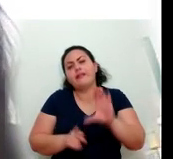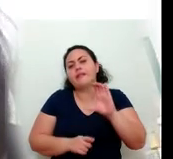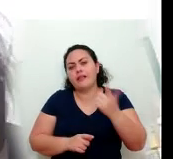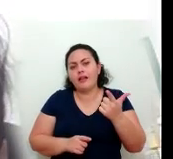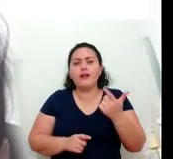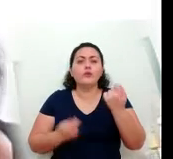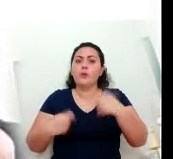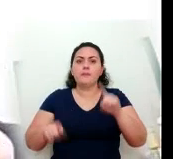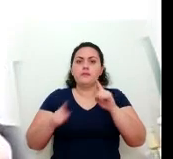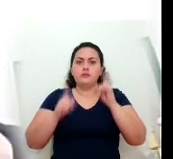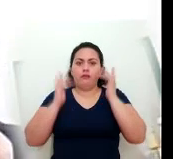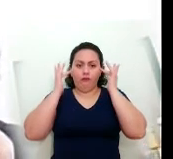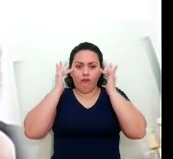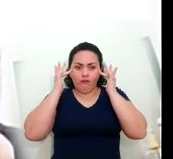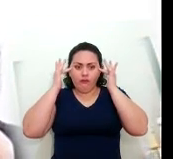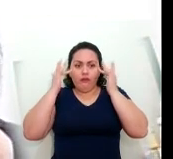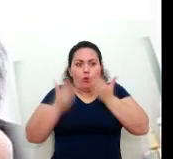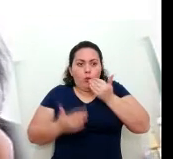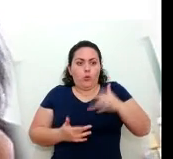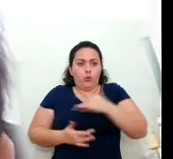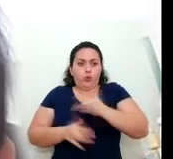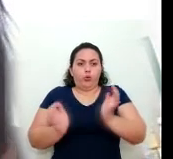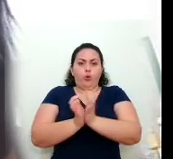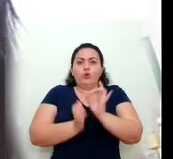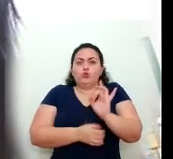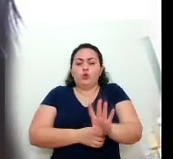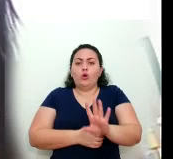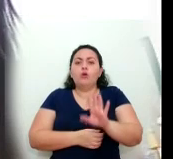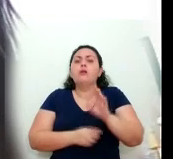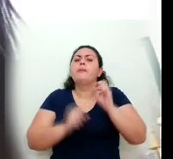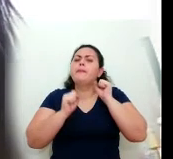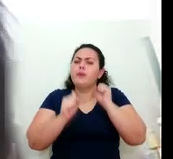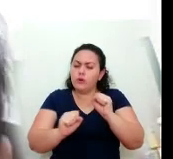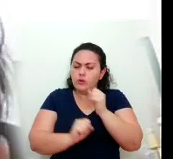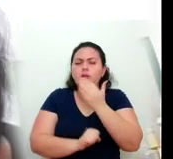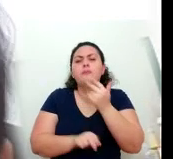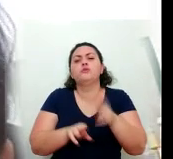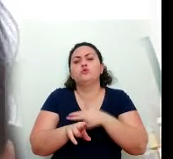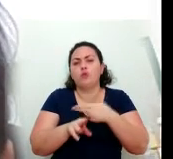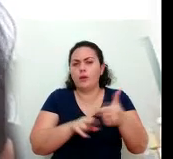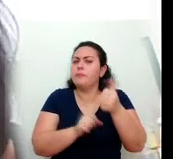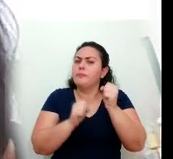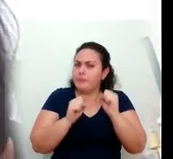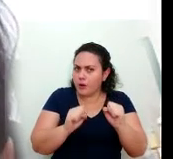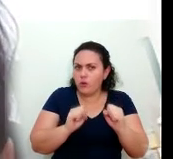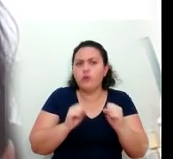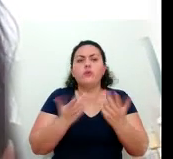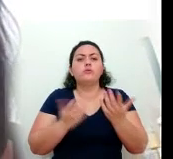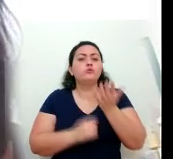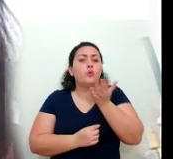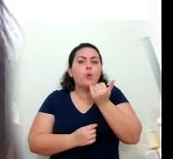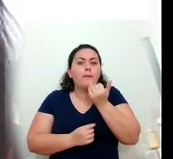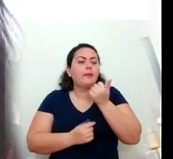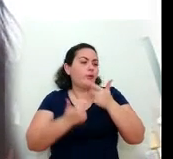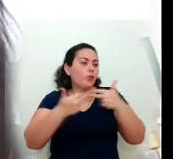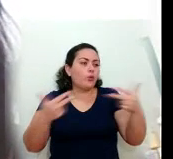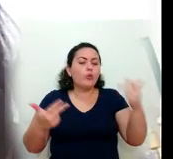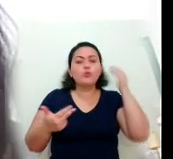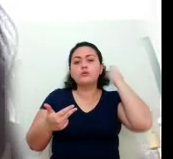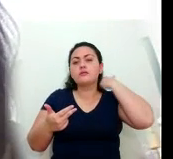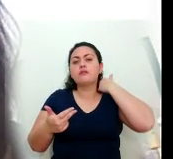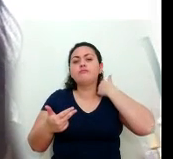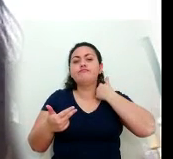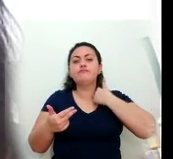Mas é lógico que sem muita loucura também, né? Que não é que o chocolate não faça parte, né? E que